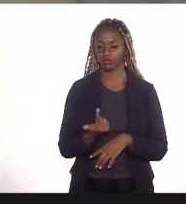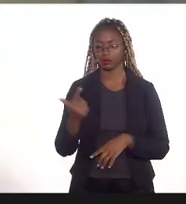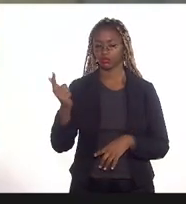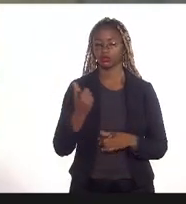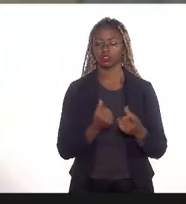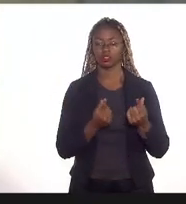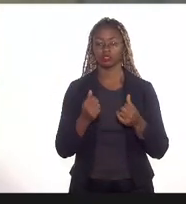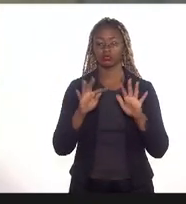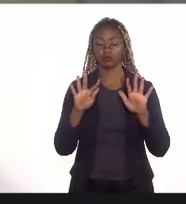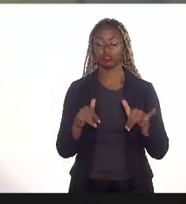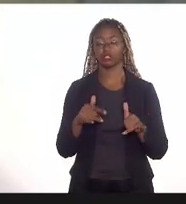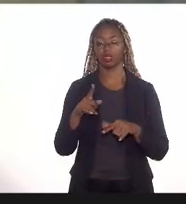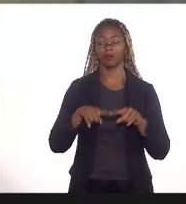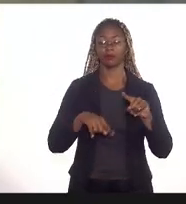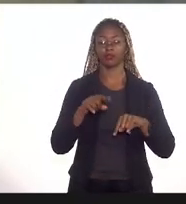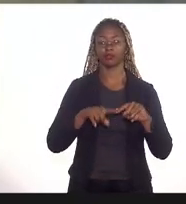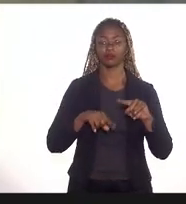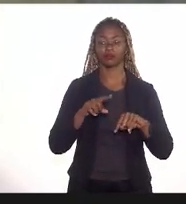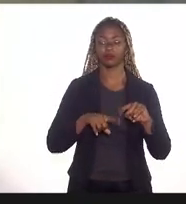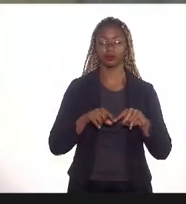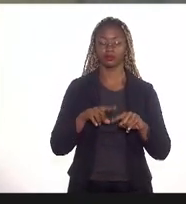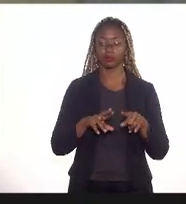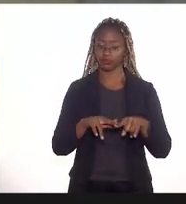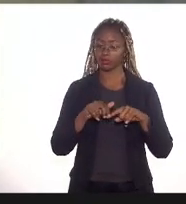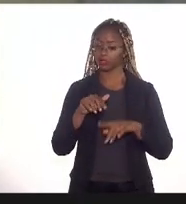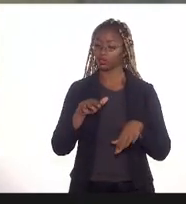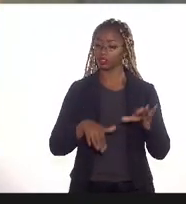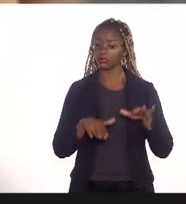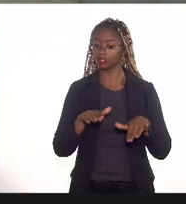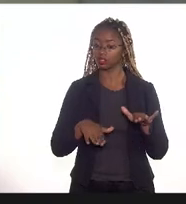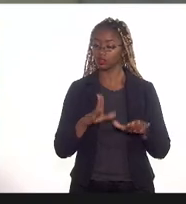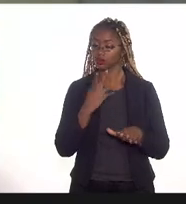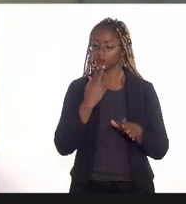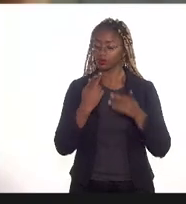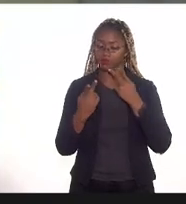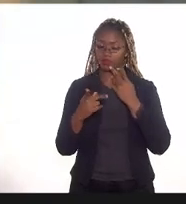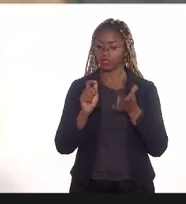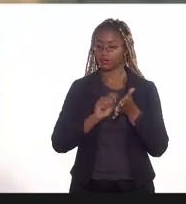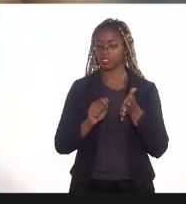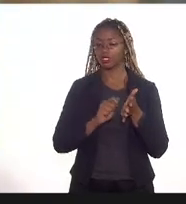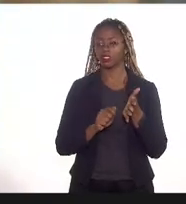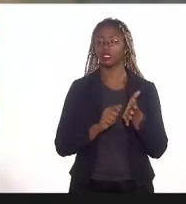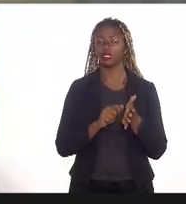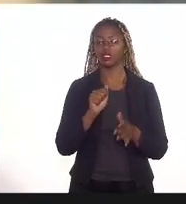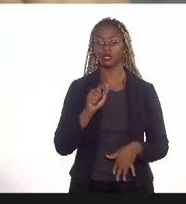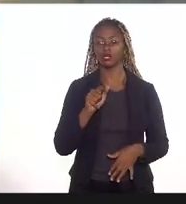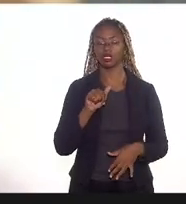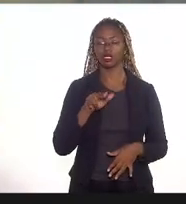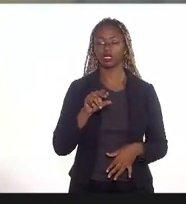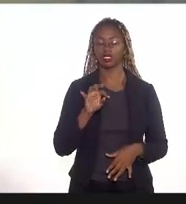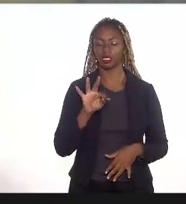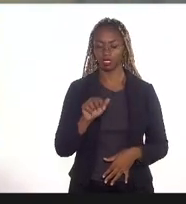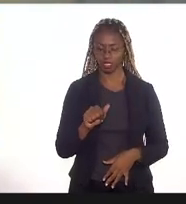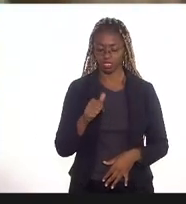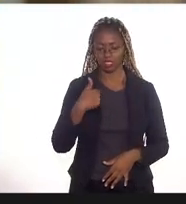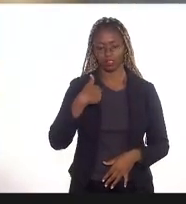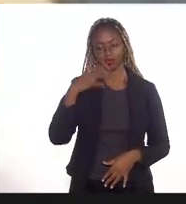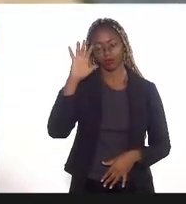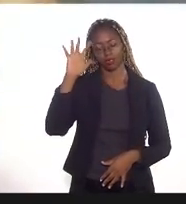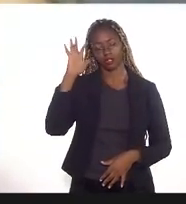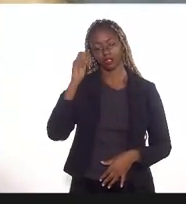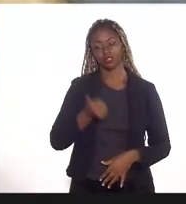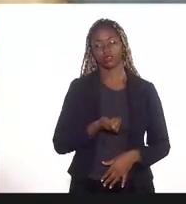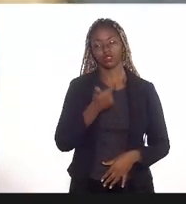final do produto. Porque muitas vezes você faz uma redução de alíquota brutal, vou imaginar de